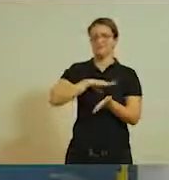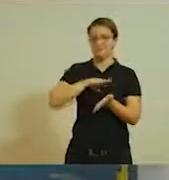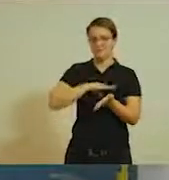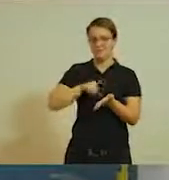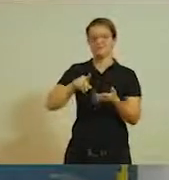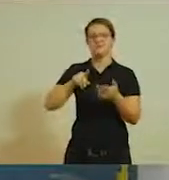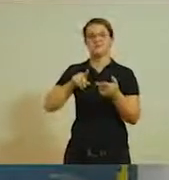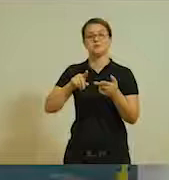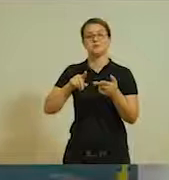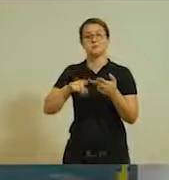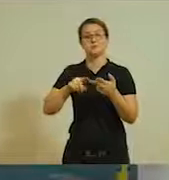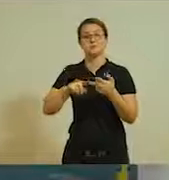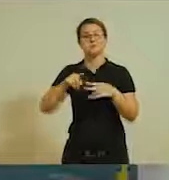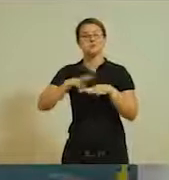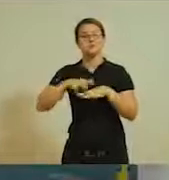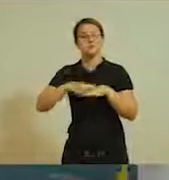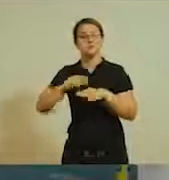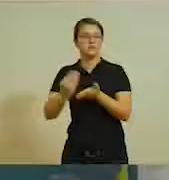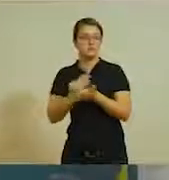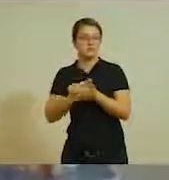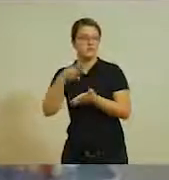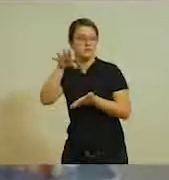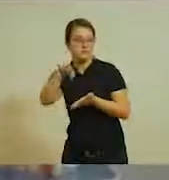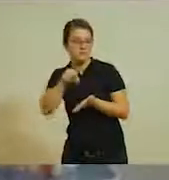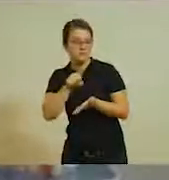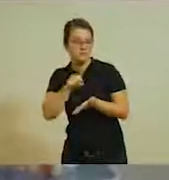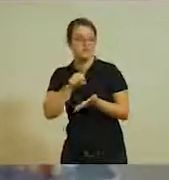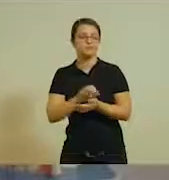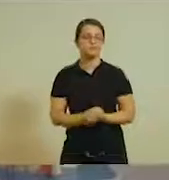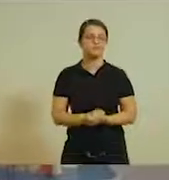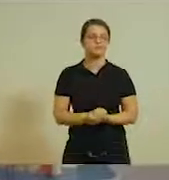de Língua Portuguesa e Matemática.